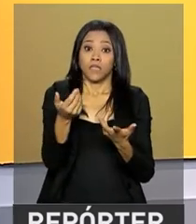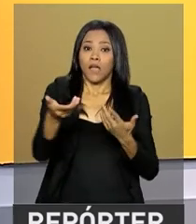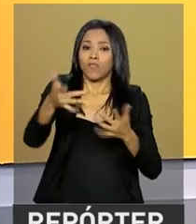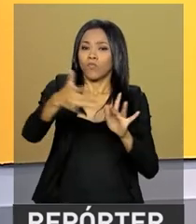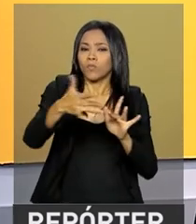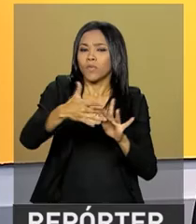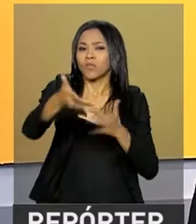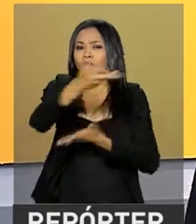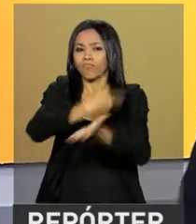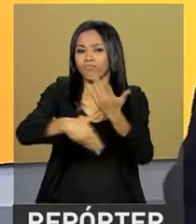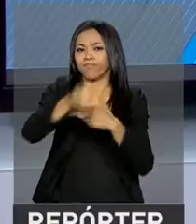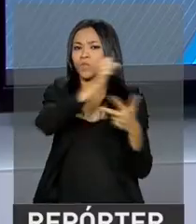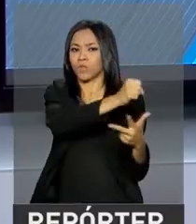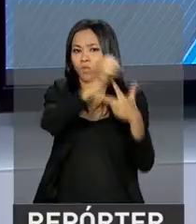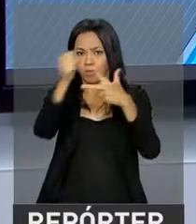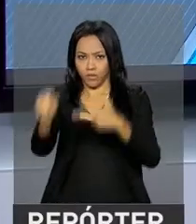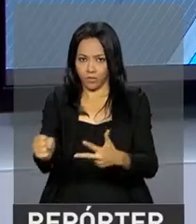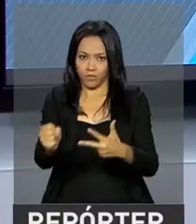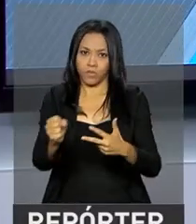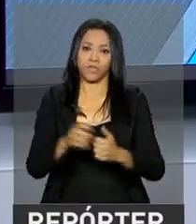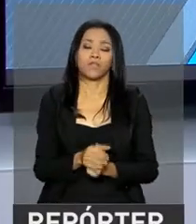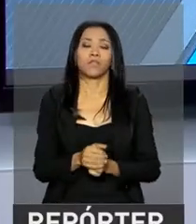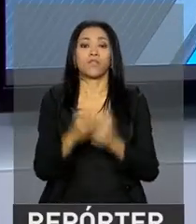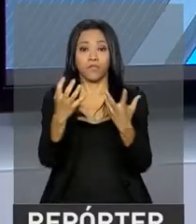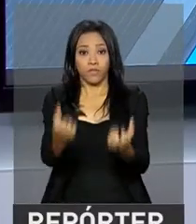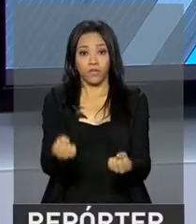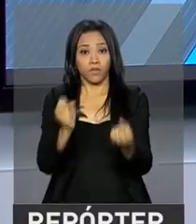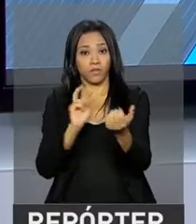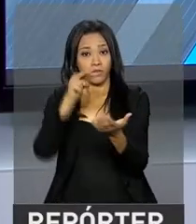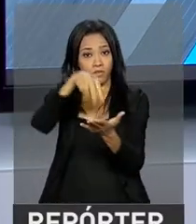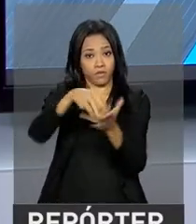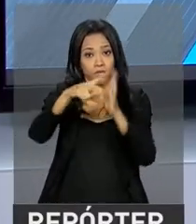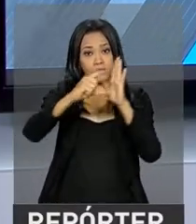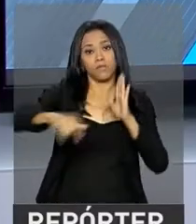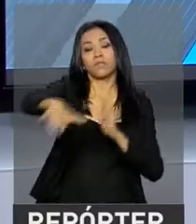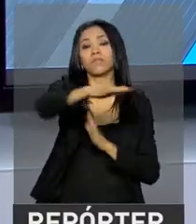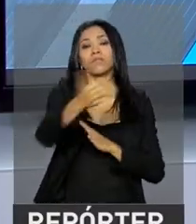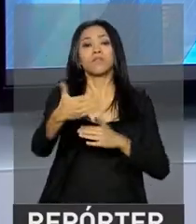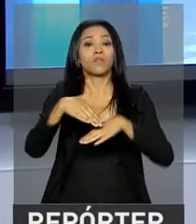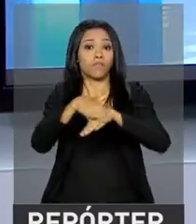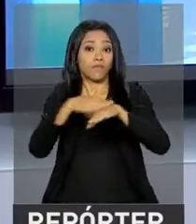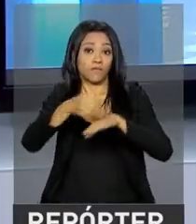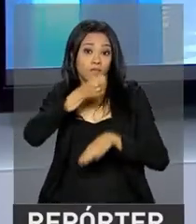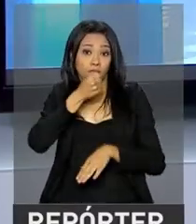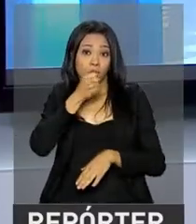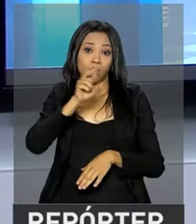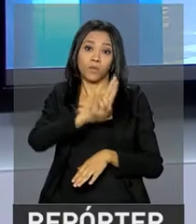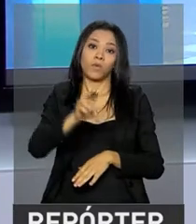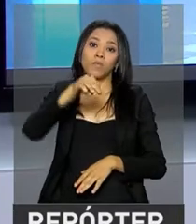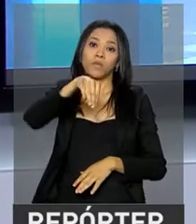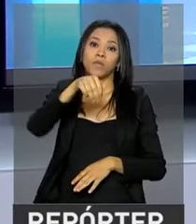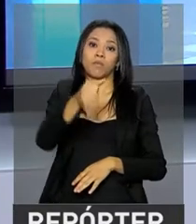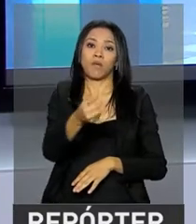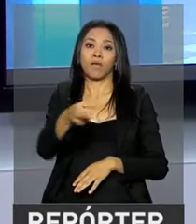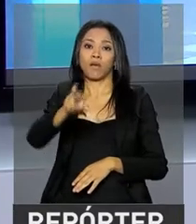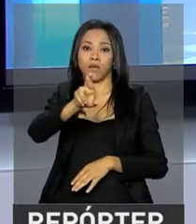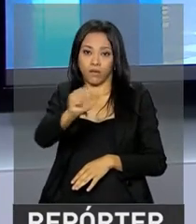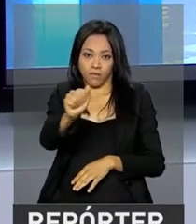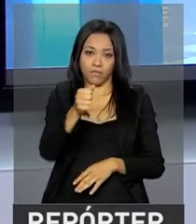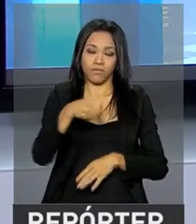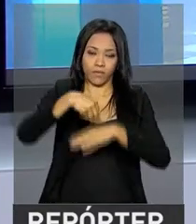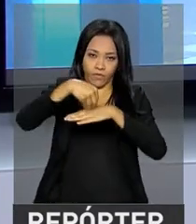entre os três poderes vamos então ao palácio planalto conversar com o repórter marco luque que traz as informações para a gente ir